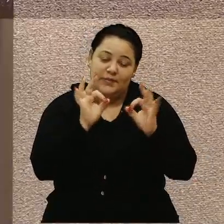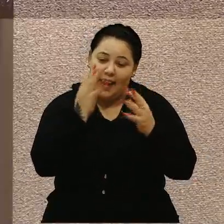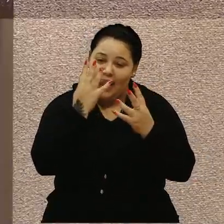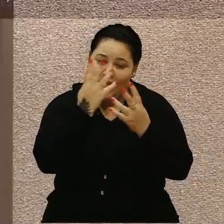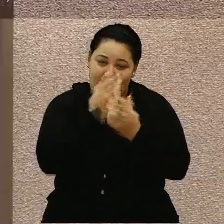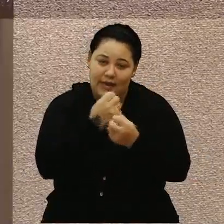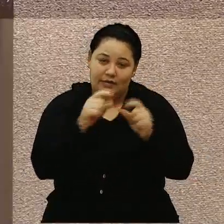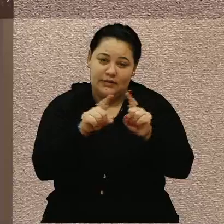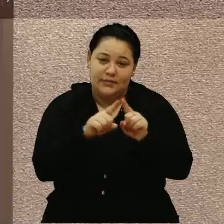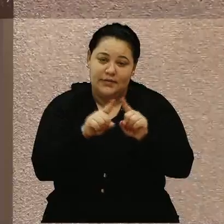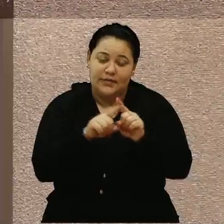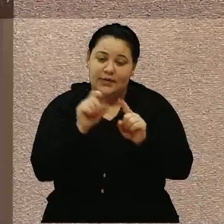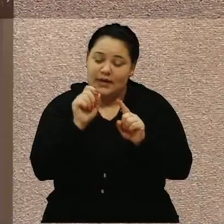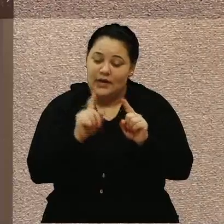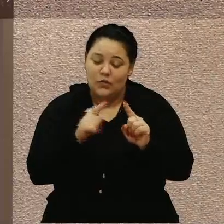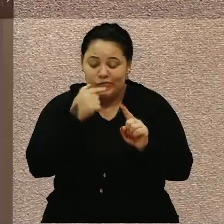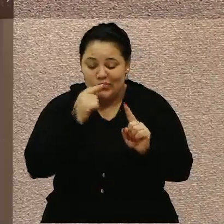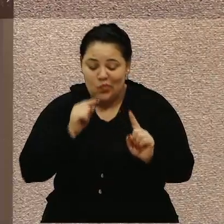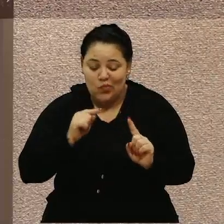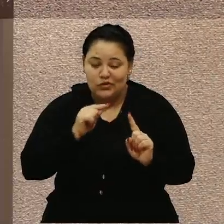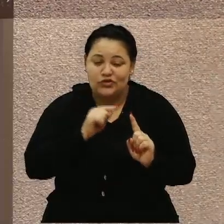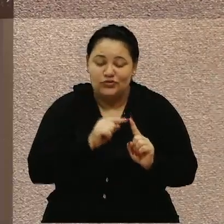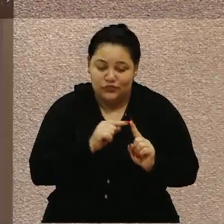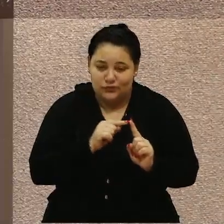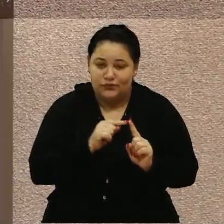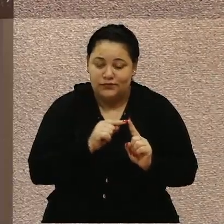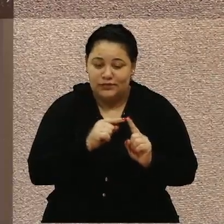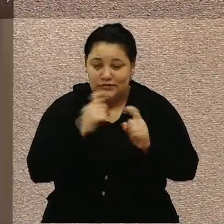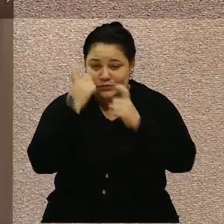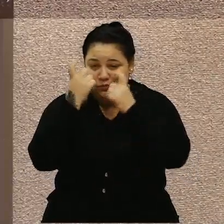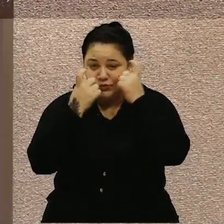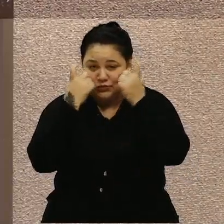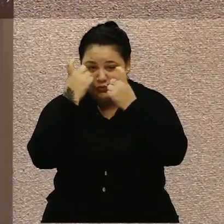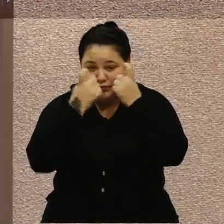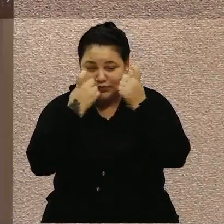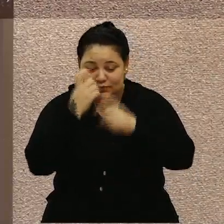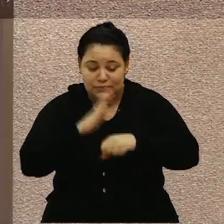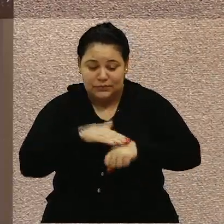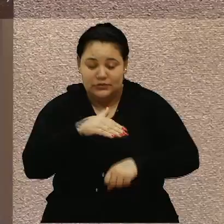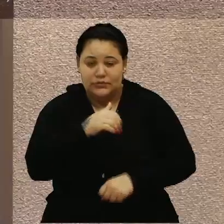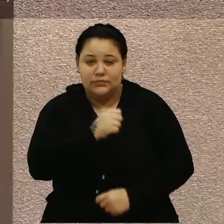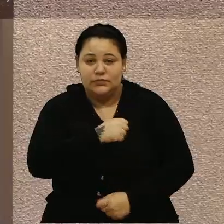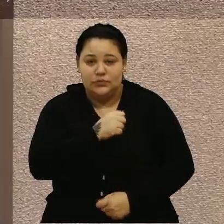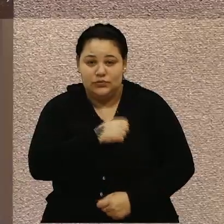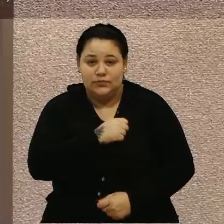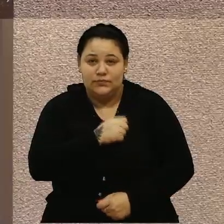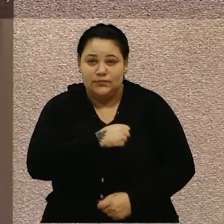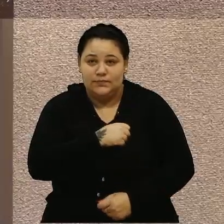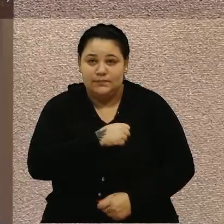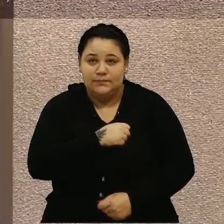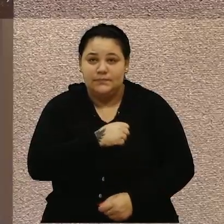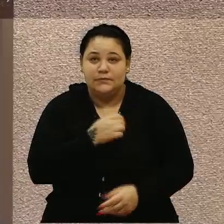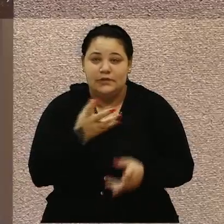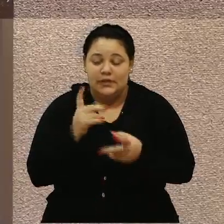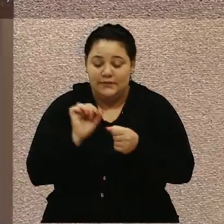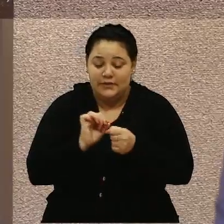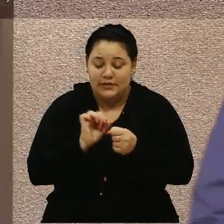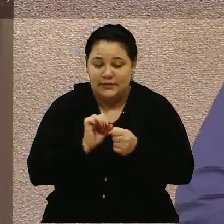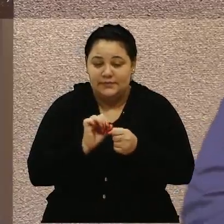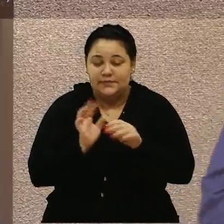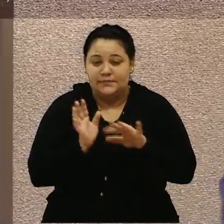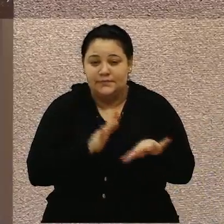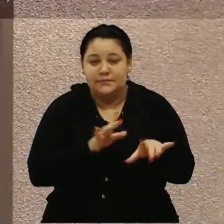o pontífice e se preocupa com aqueles mais humildes. Gostaria de fazer um voto de